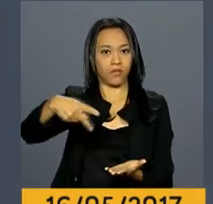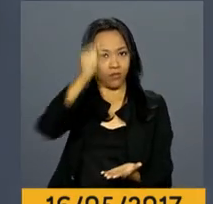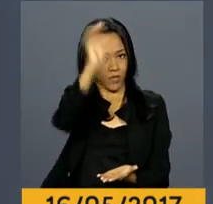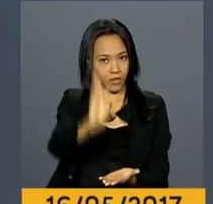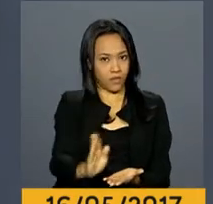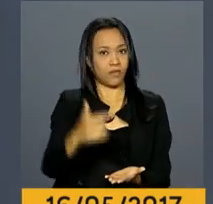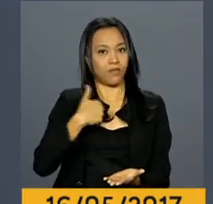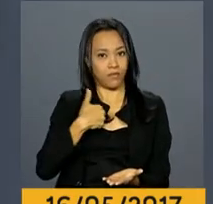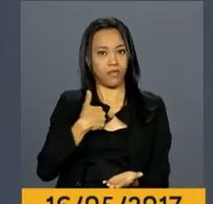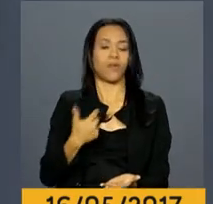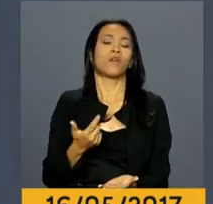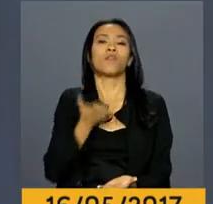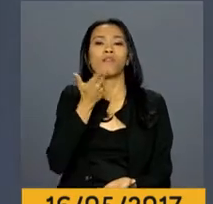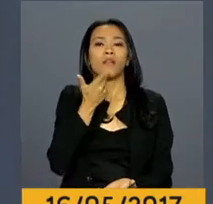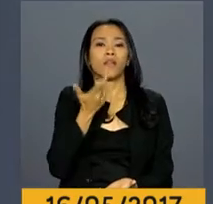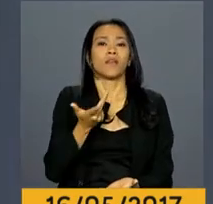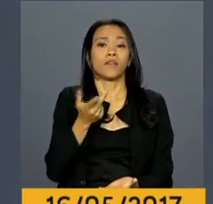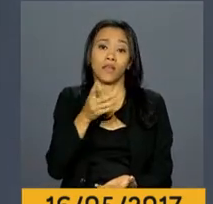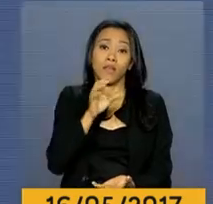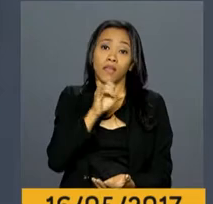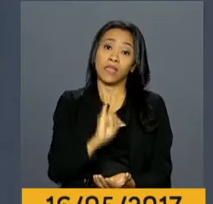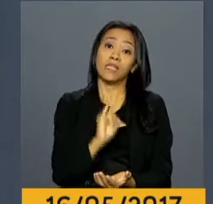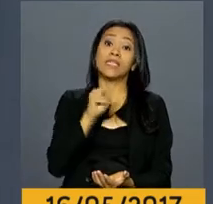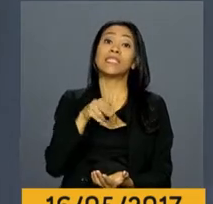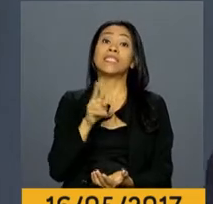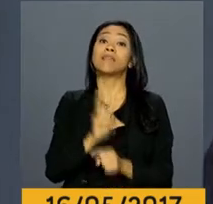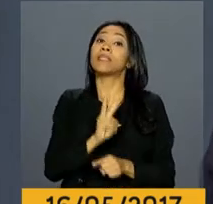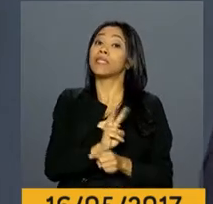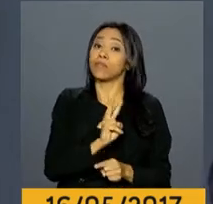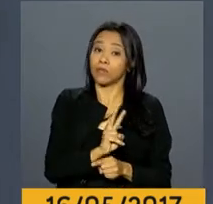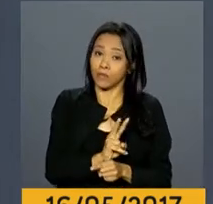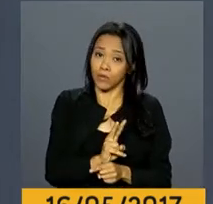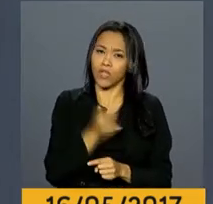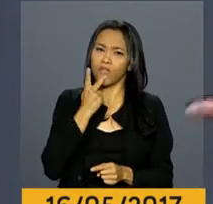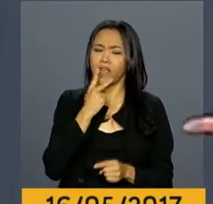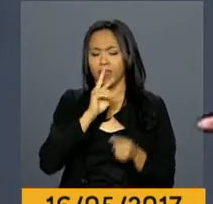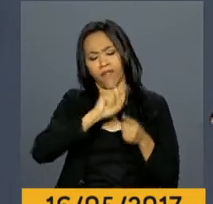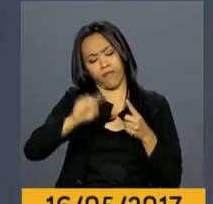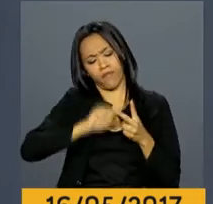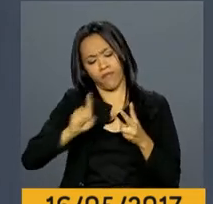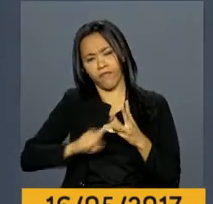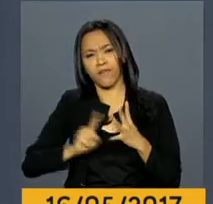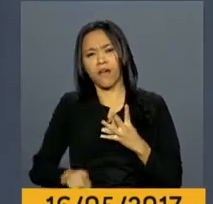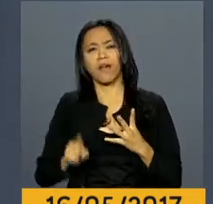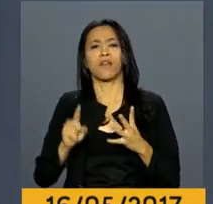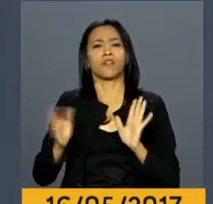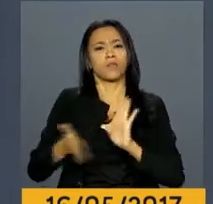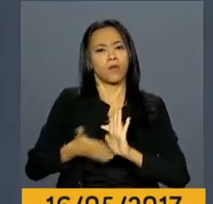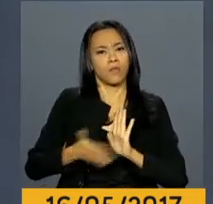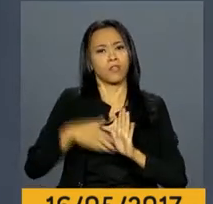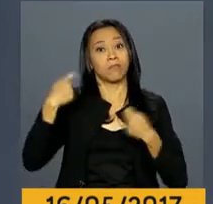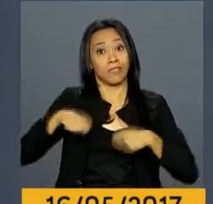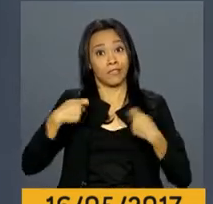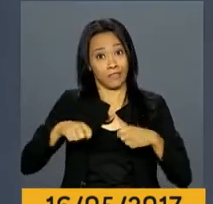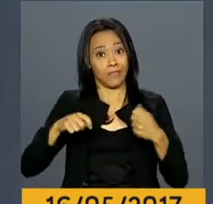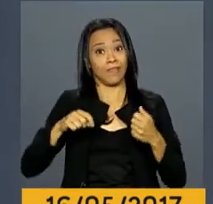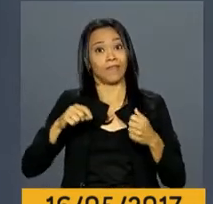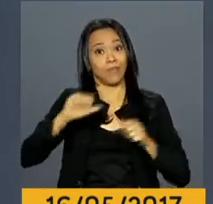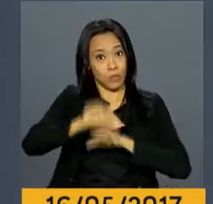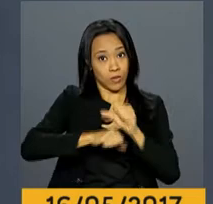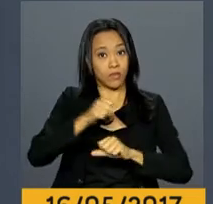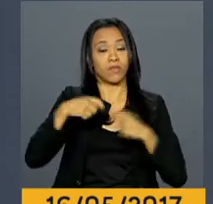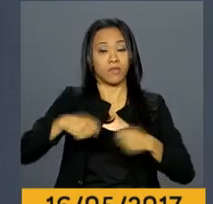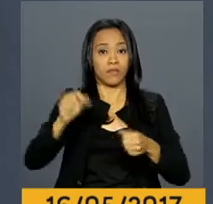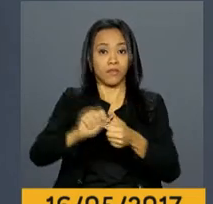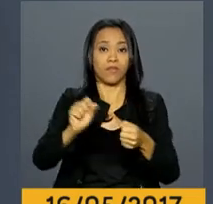eu registrei que de fora parte as várias reformas estruturantes que nós precisávamos fazer para o